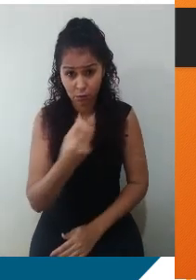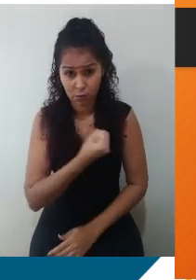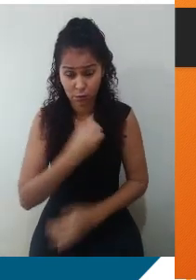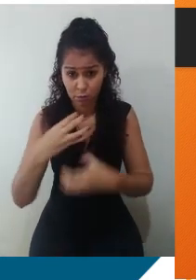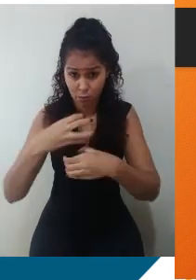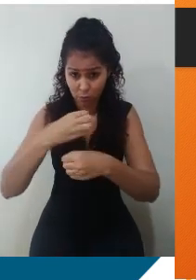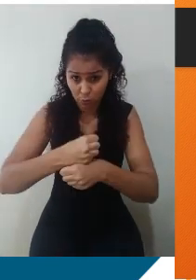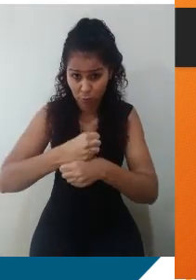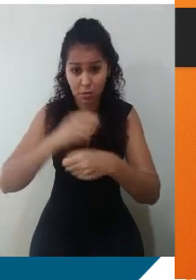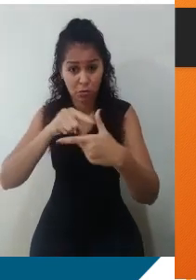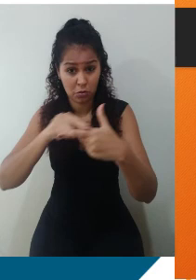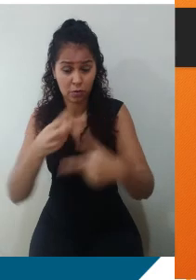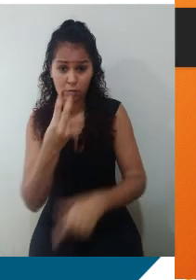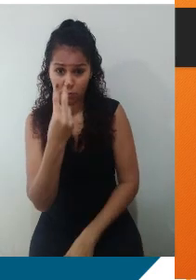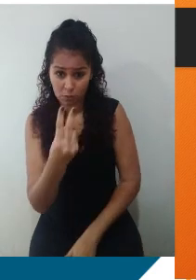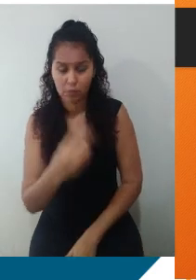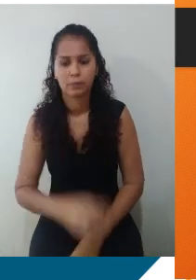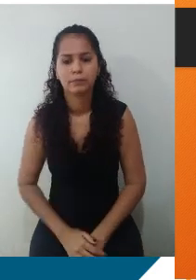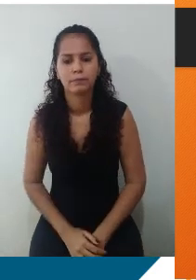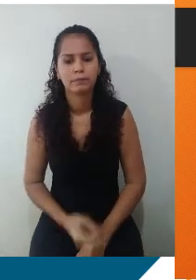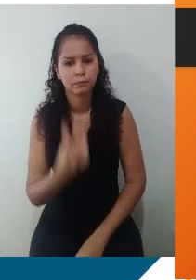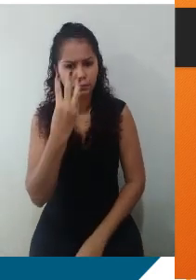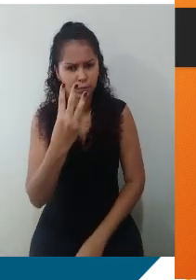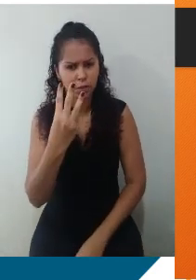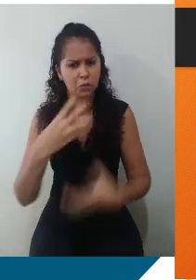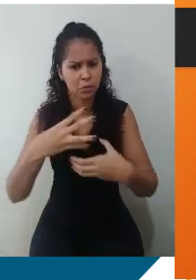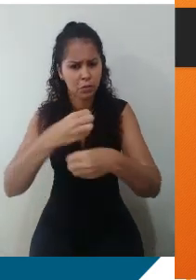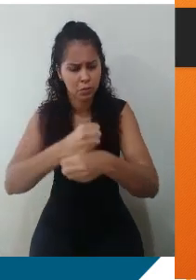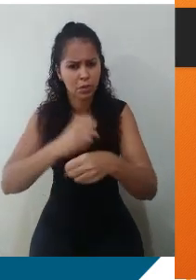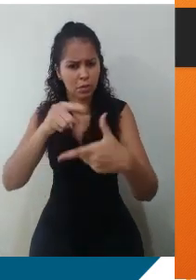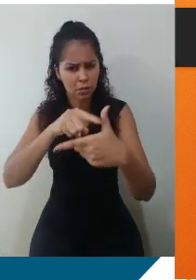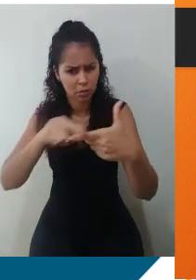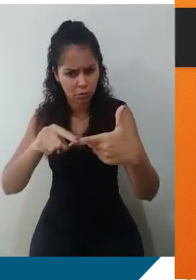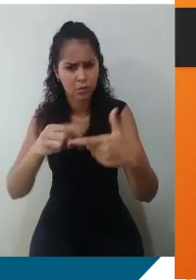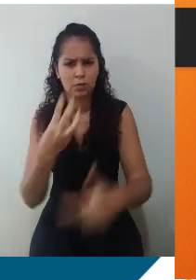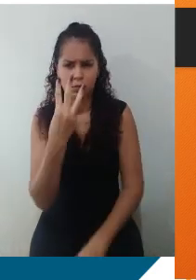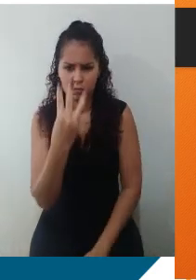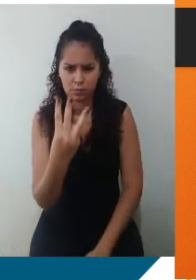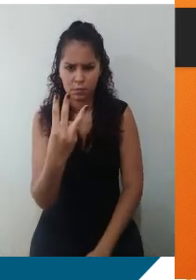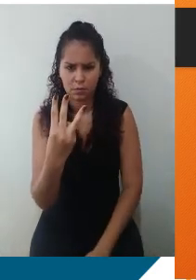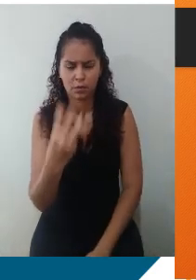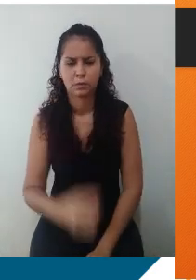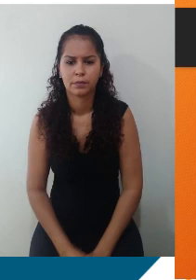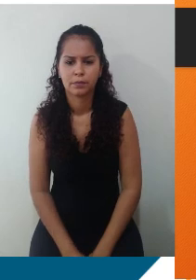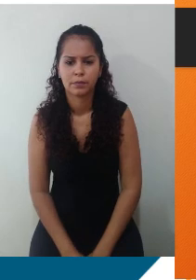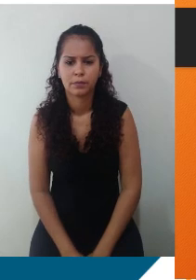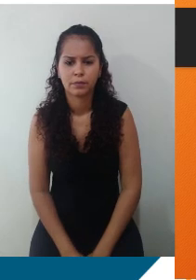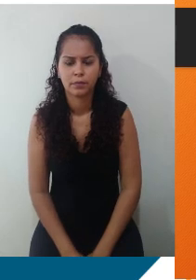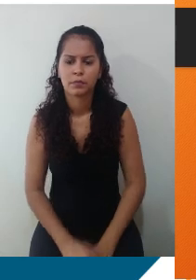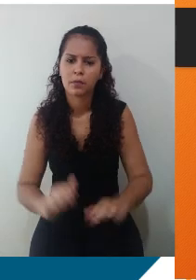por exemplo, você soma esses dois números e divide por 2. Se forem 3 números, você soma os 3 números e divide por